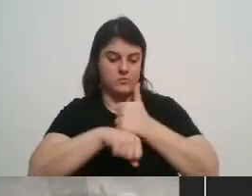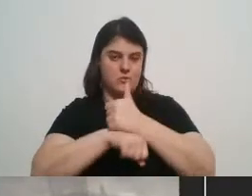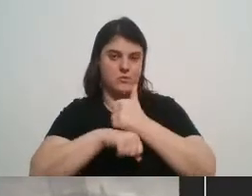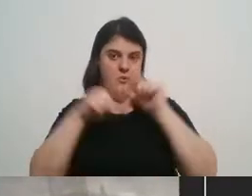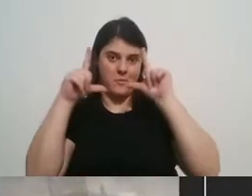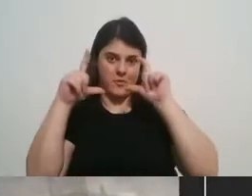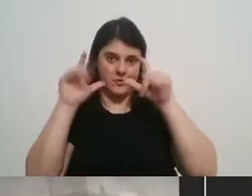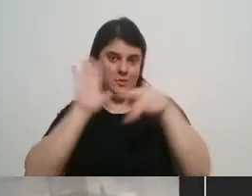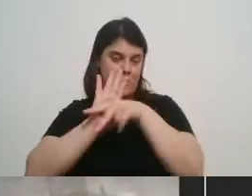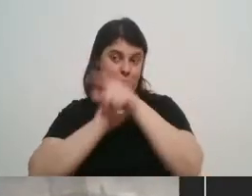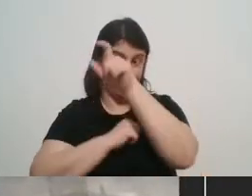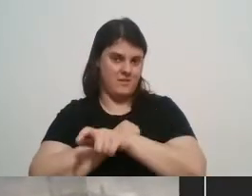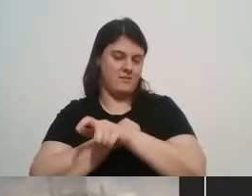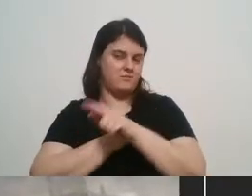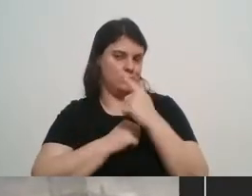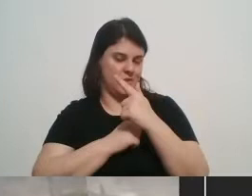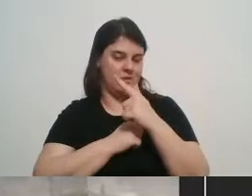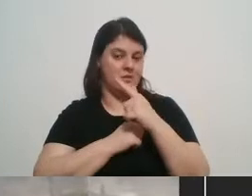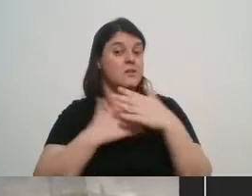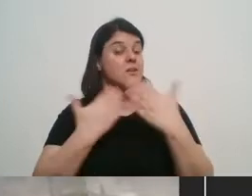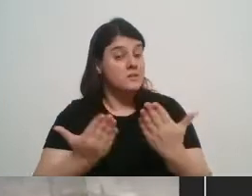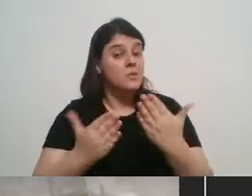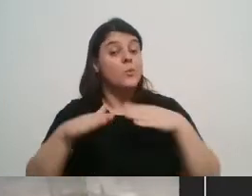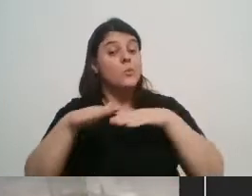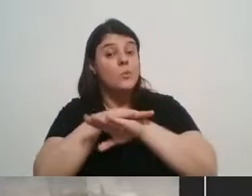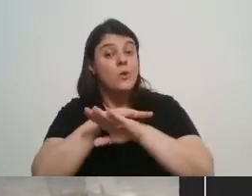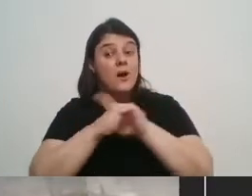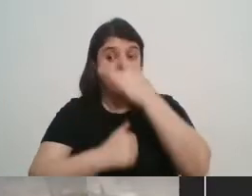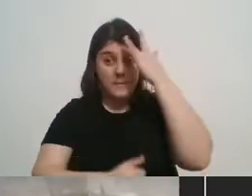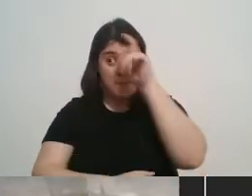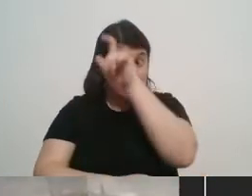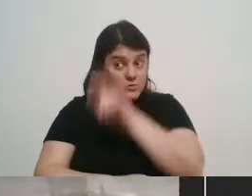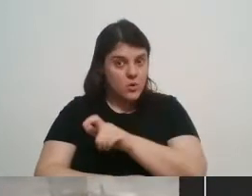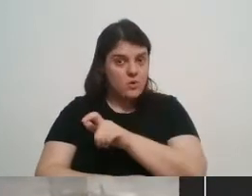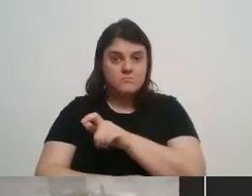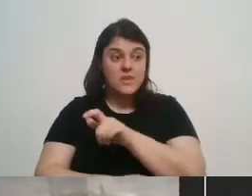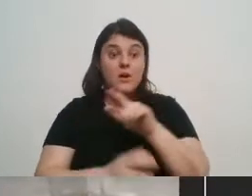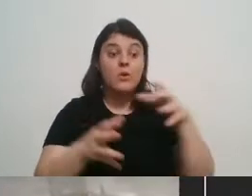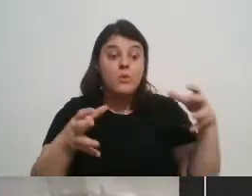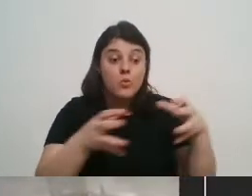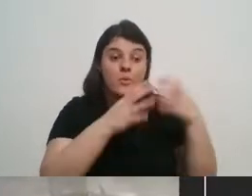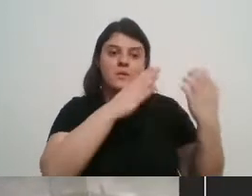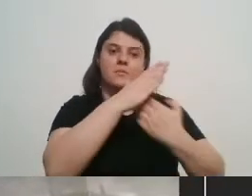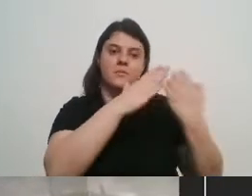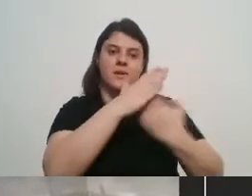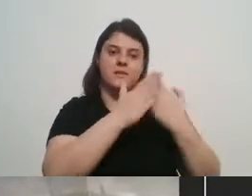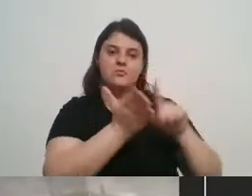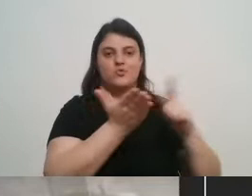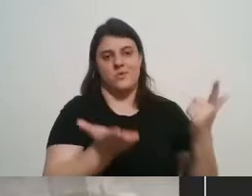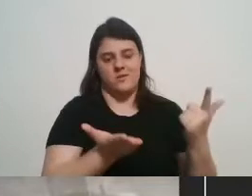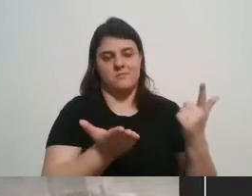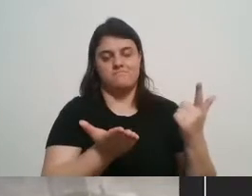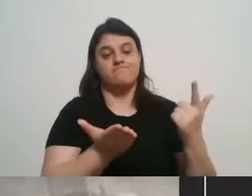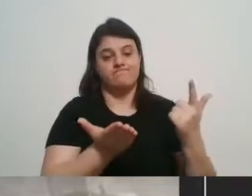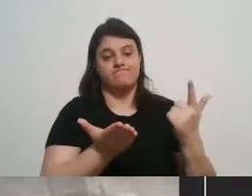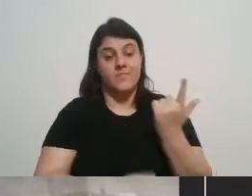né? Nesse caso, o arquivo não é de um fotógrafo, é o arquivo de um jornal. Portanto, a